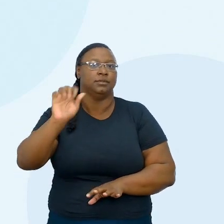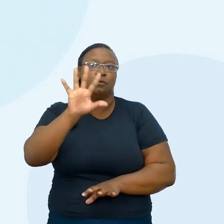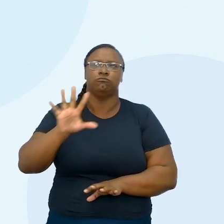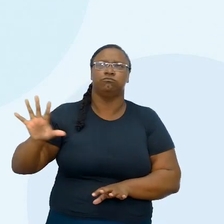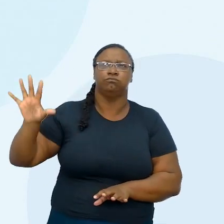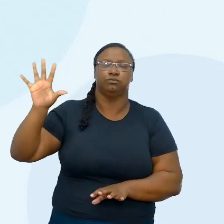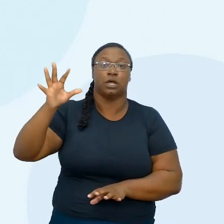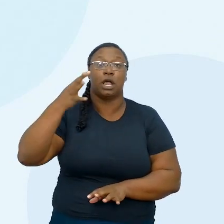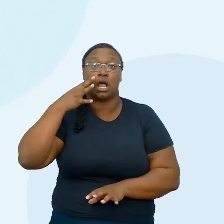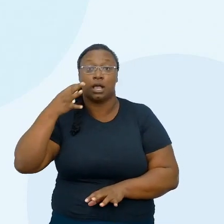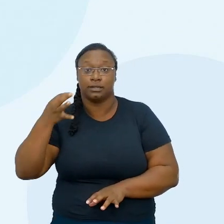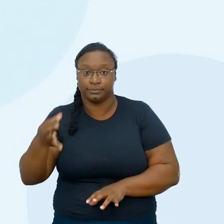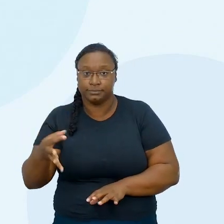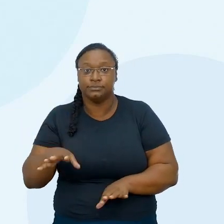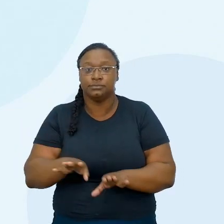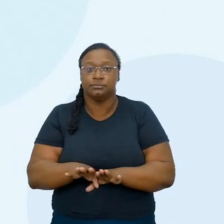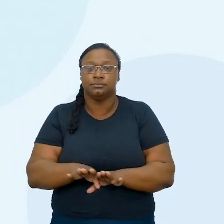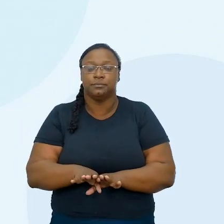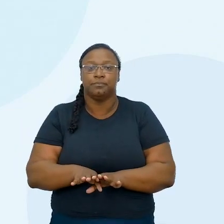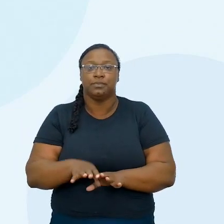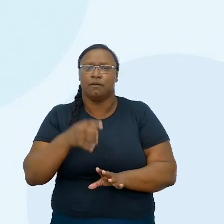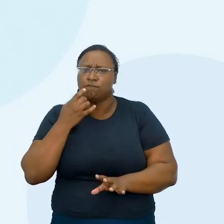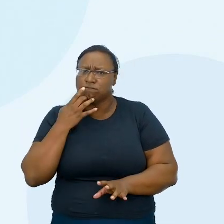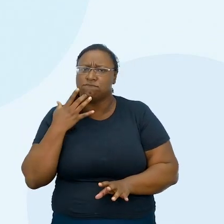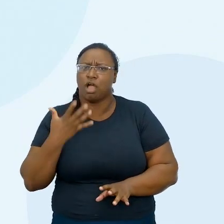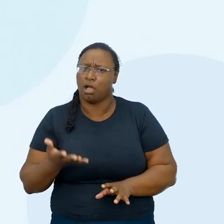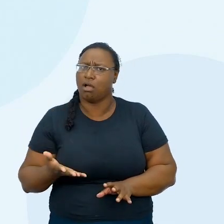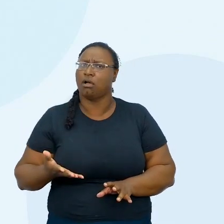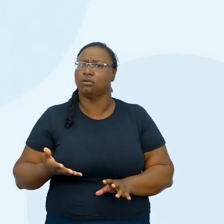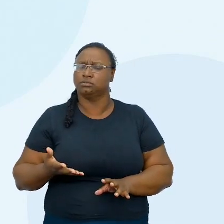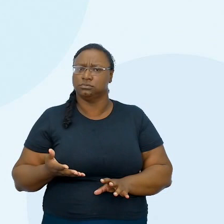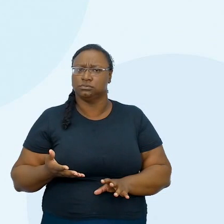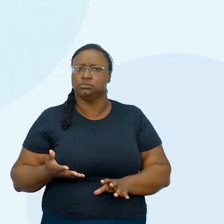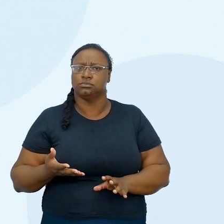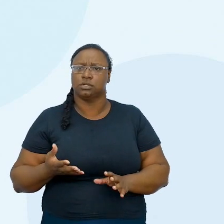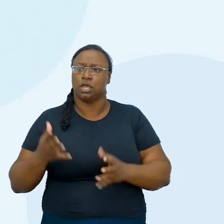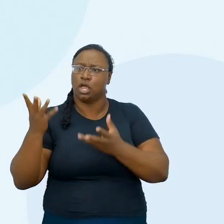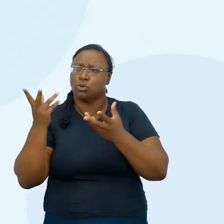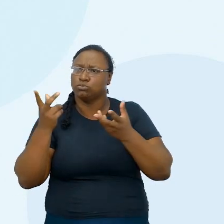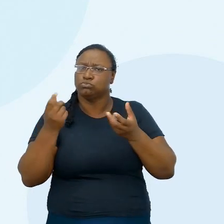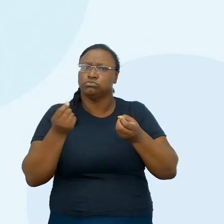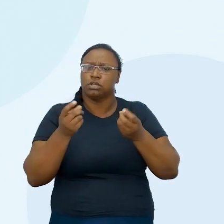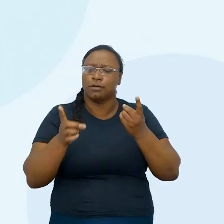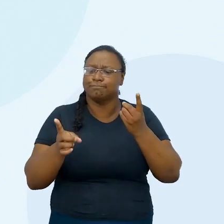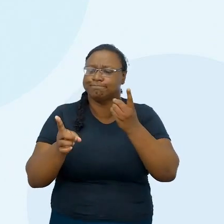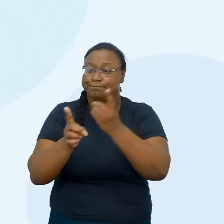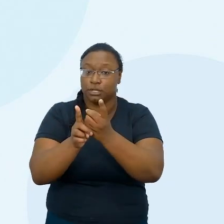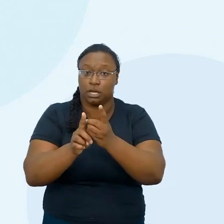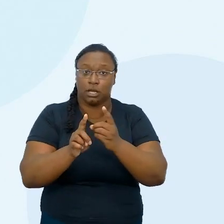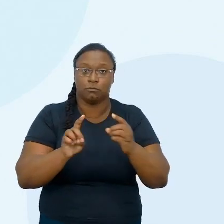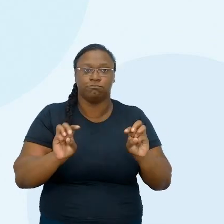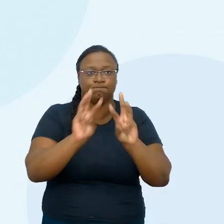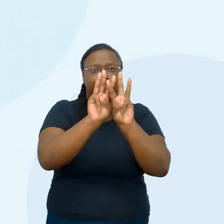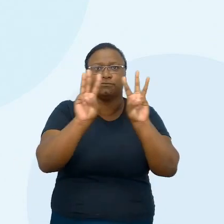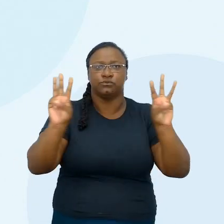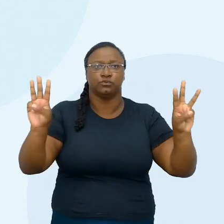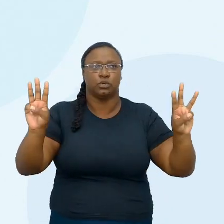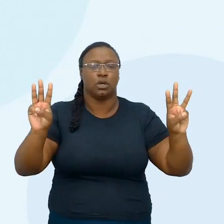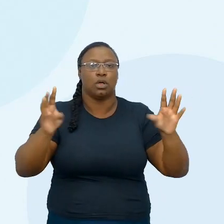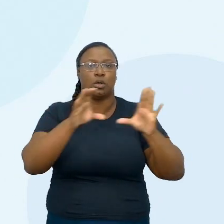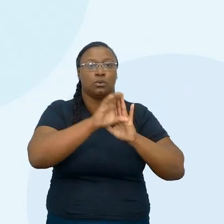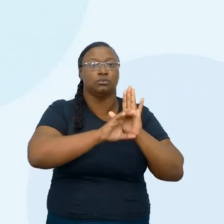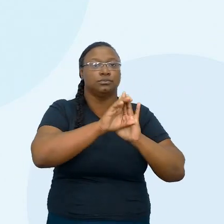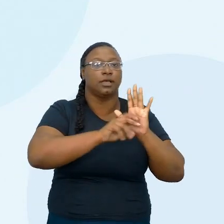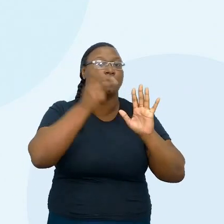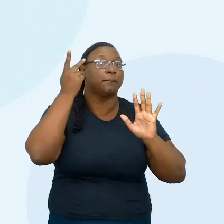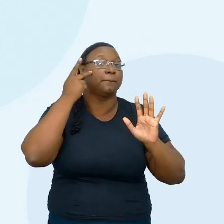ficar atentos. É muito fácil buscar aonde encontrar o mapa, é só entrar lá no currículo paulista, no site da